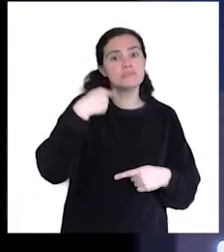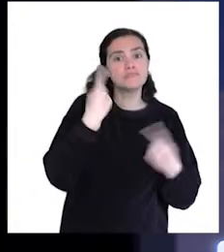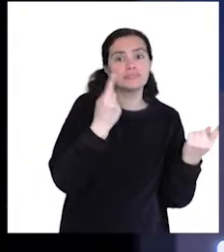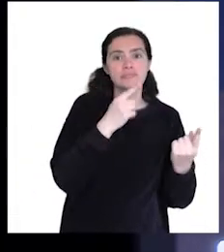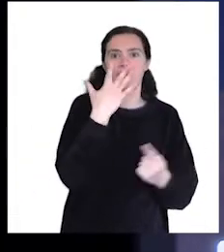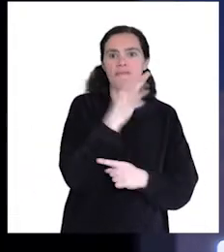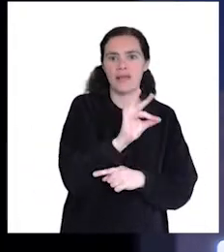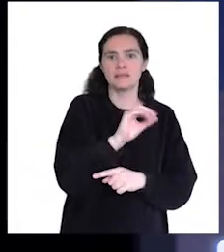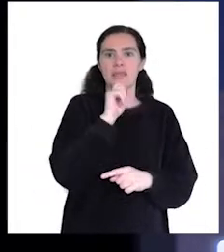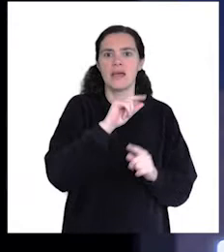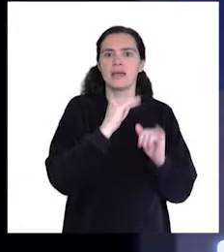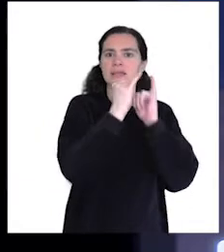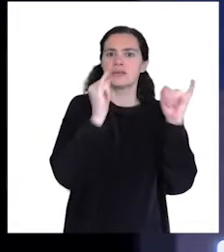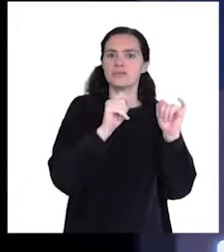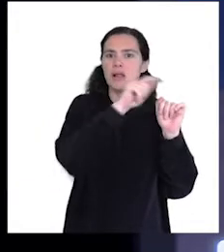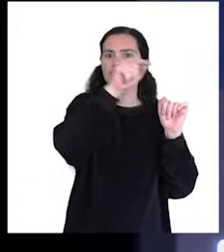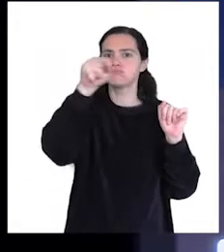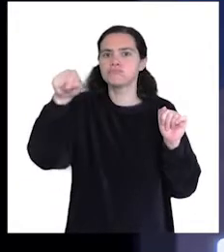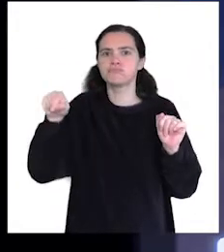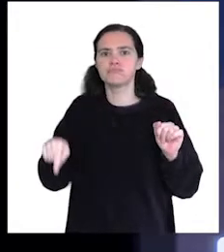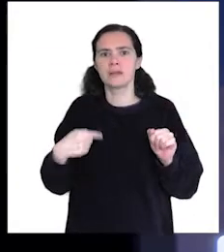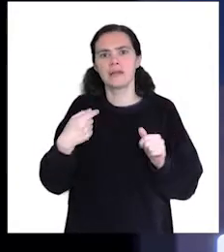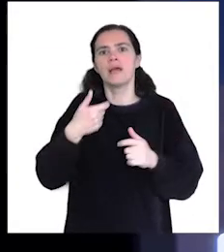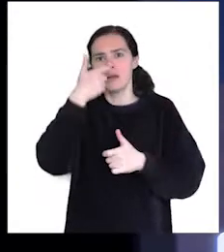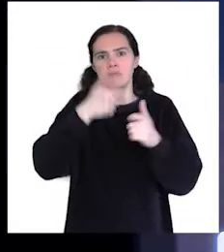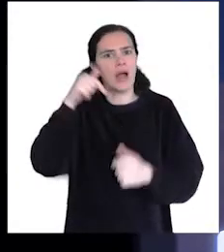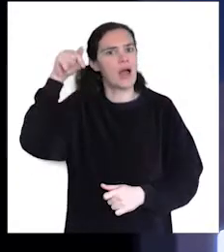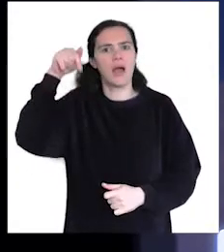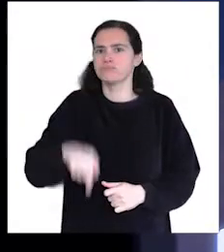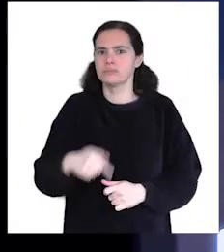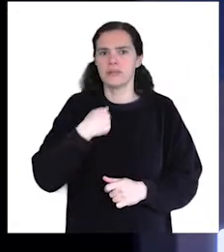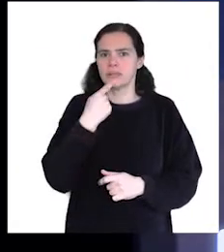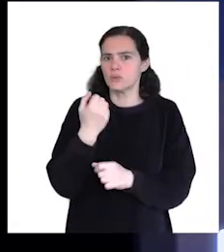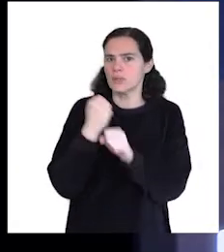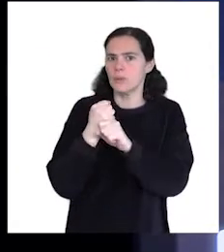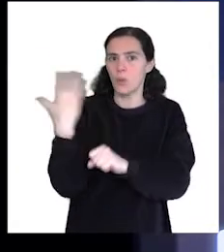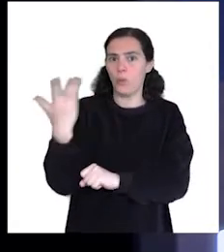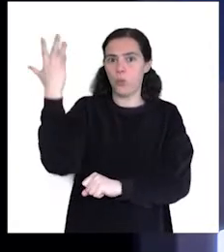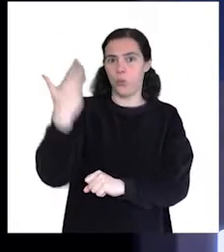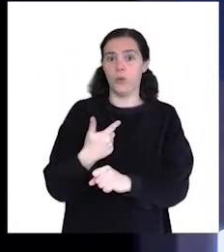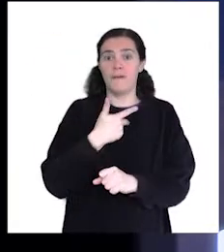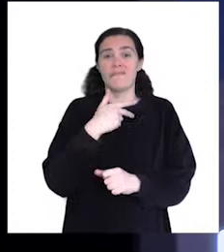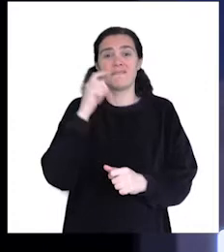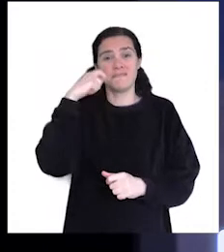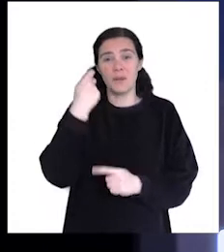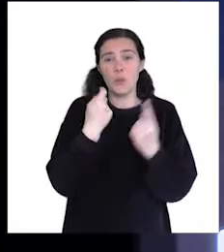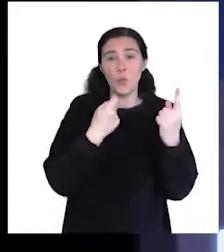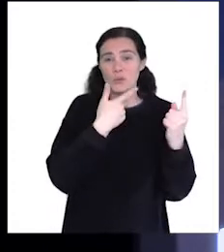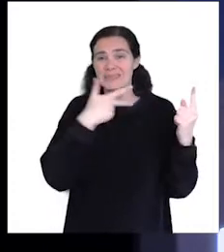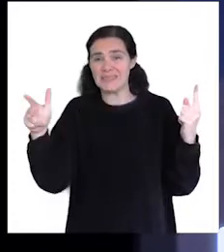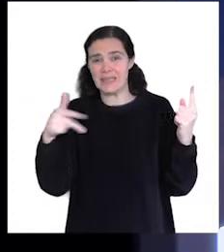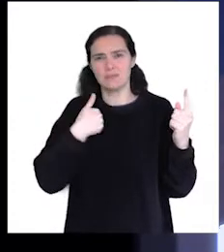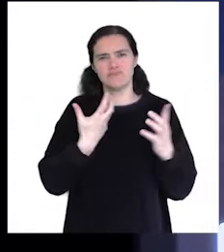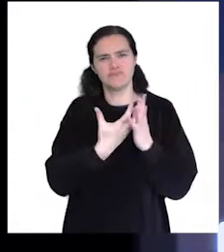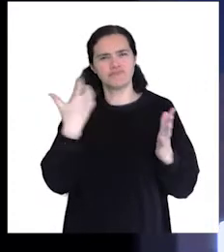e começa o seu percurso internacional, foi imediatamente considerado como uma obra-prima e como um dos 100 filmes mais marcantes da história do